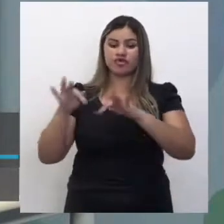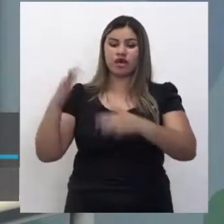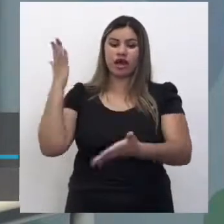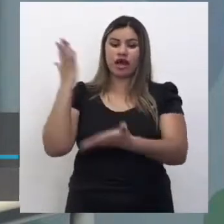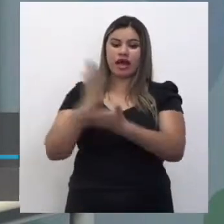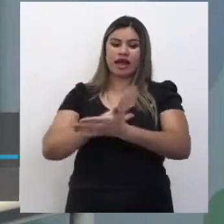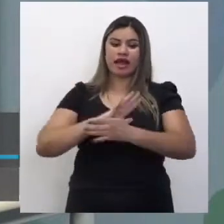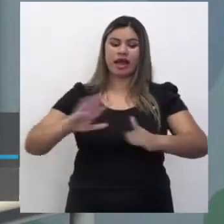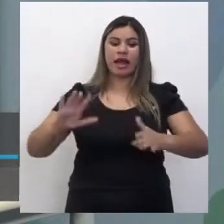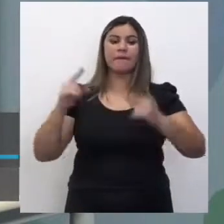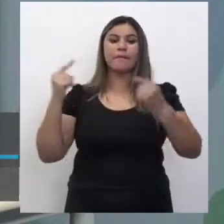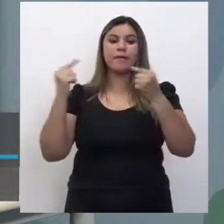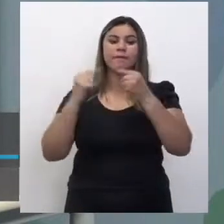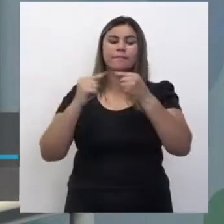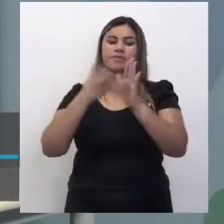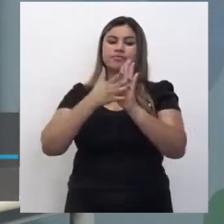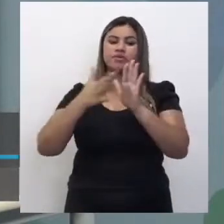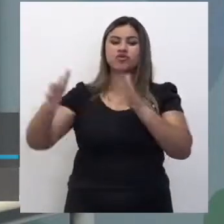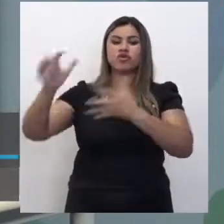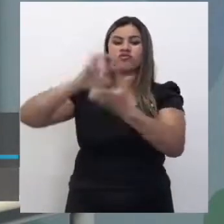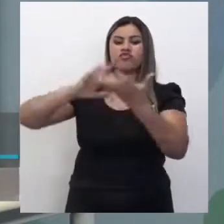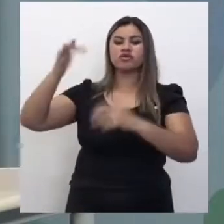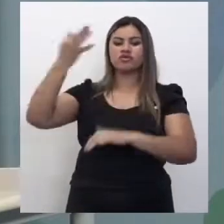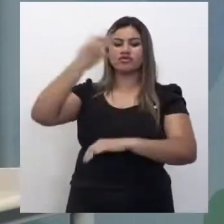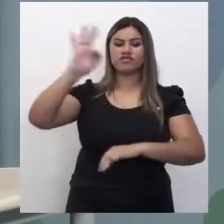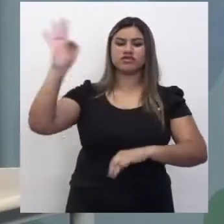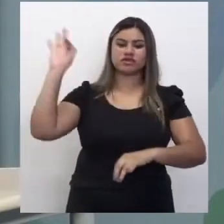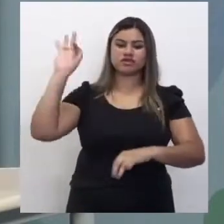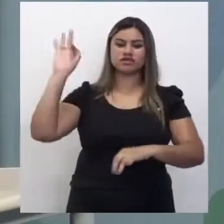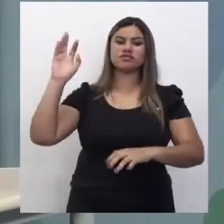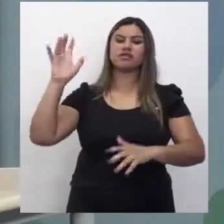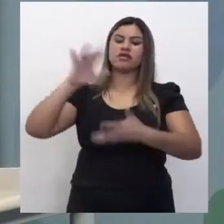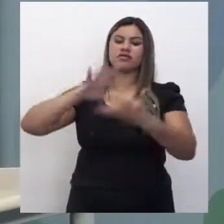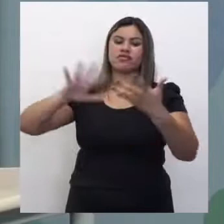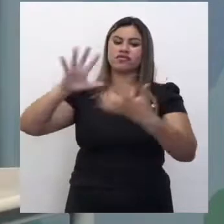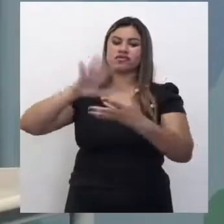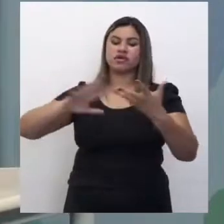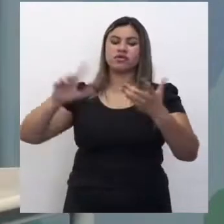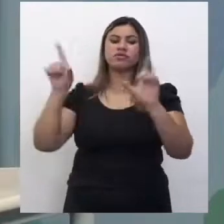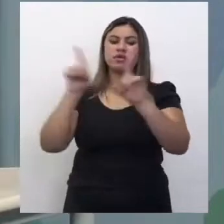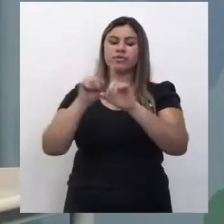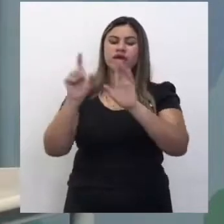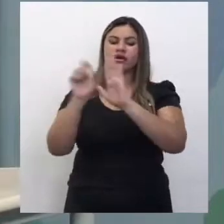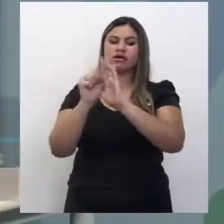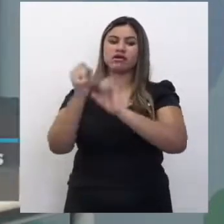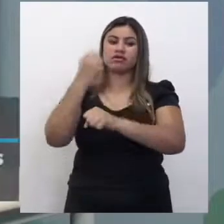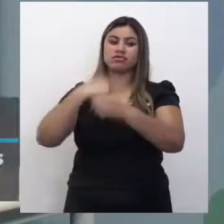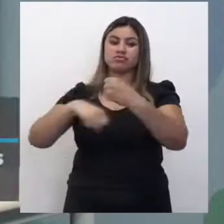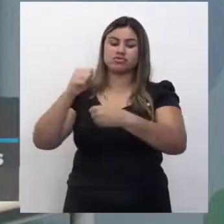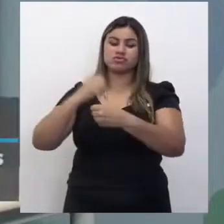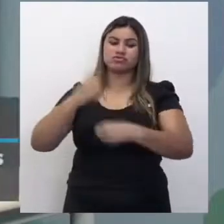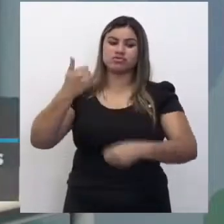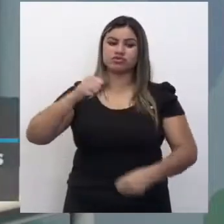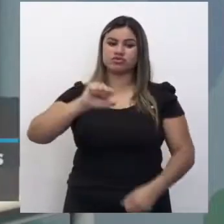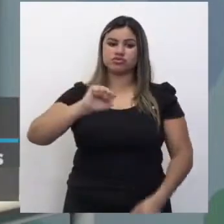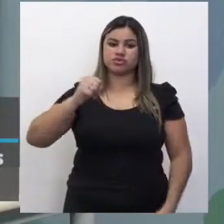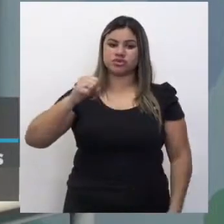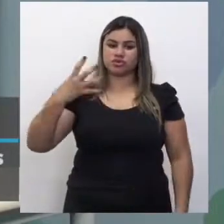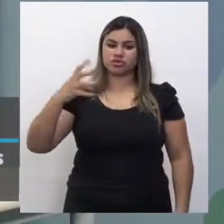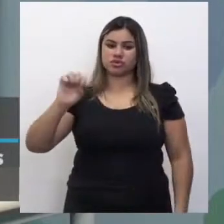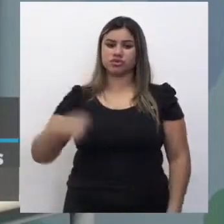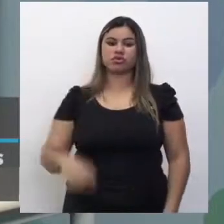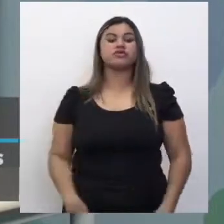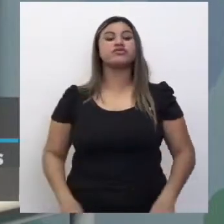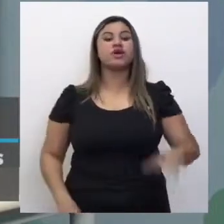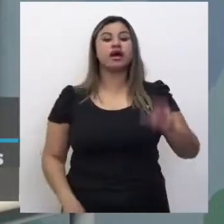depois da Revolução Francesa e as revoluções de 1848. Professor Raimundo, sim, porque os